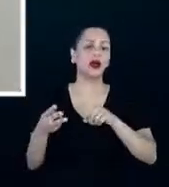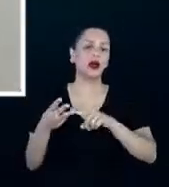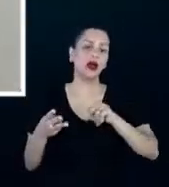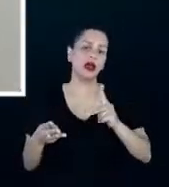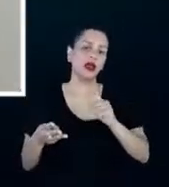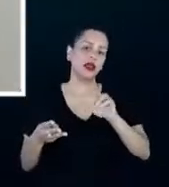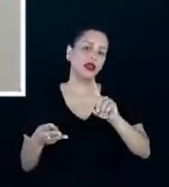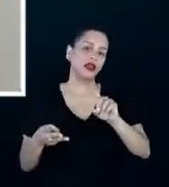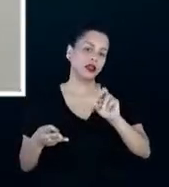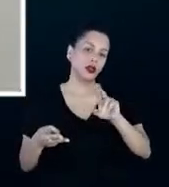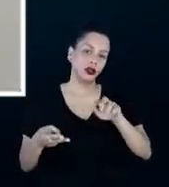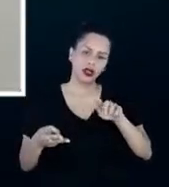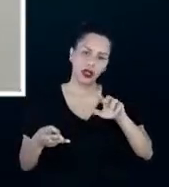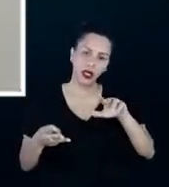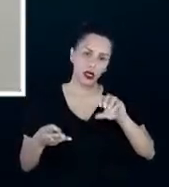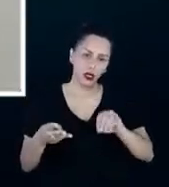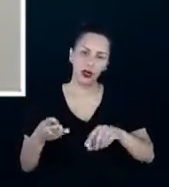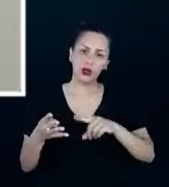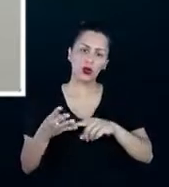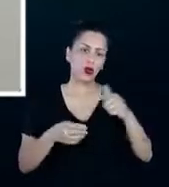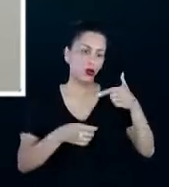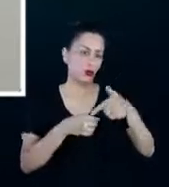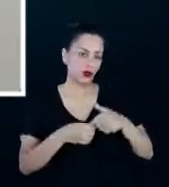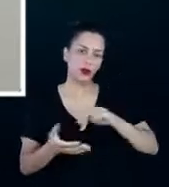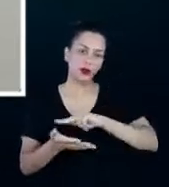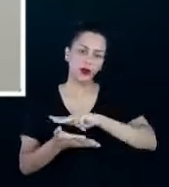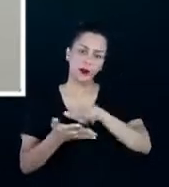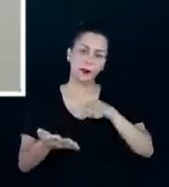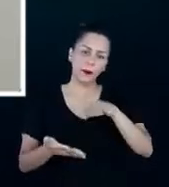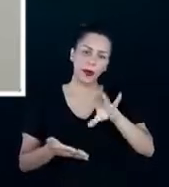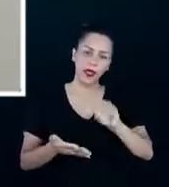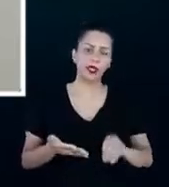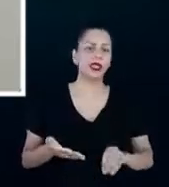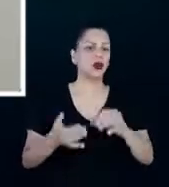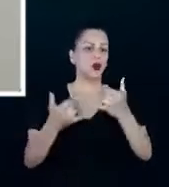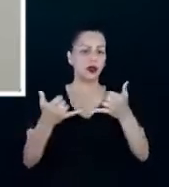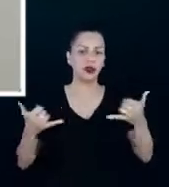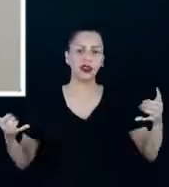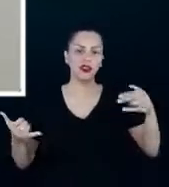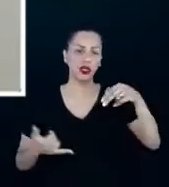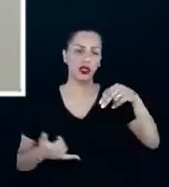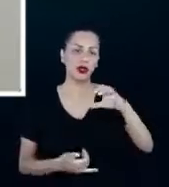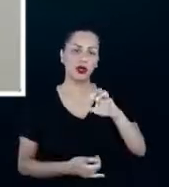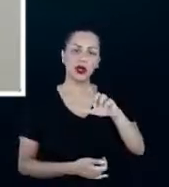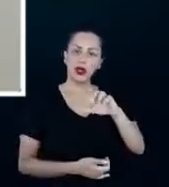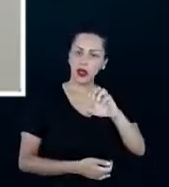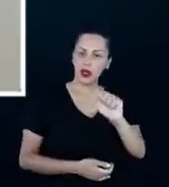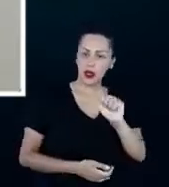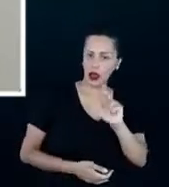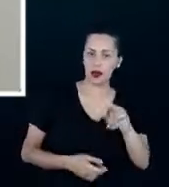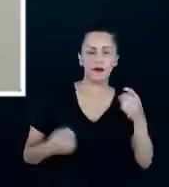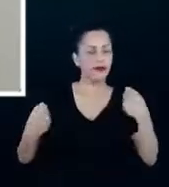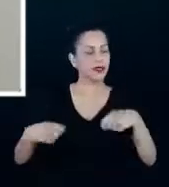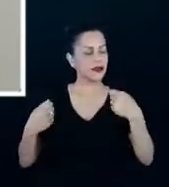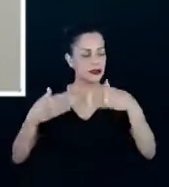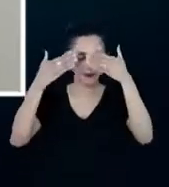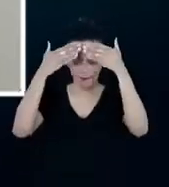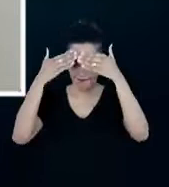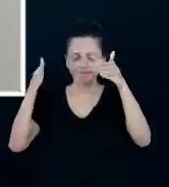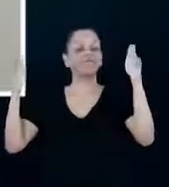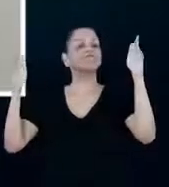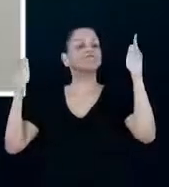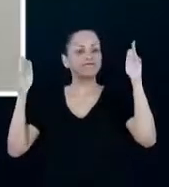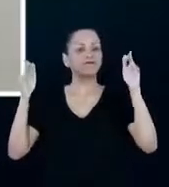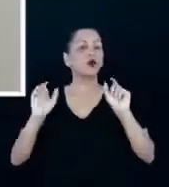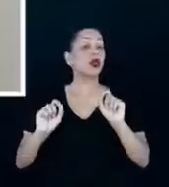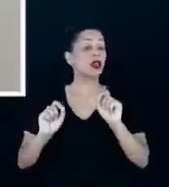hidrogênio, biocombustíveis, armazenamento de energia, energia nuclear. Então, a gente tem que ter essa cabeça aberta. Acho que descarbonização, eu sempre